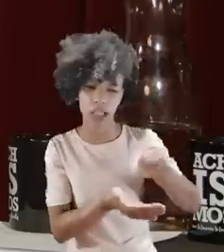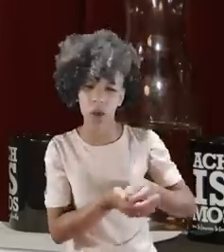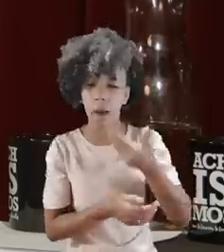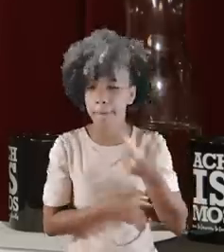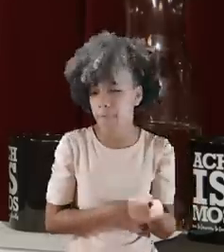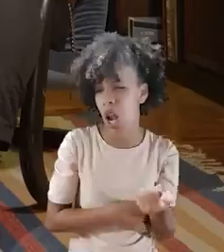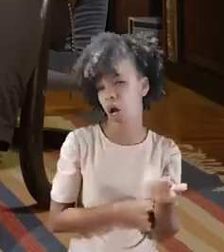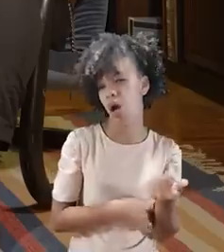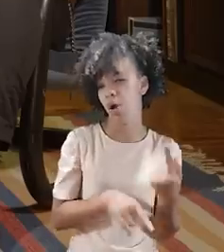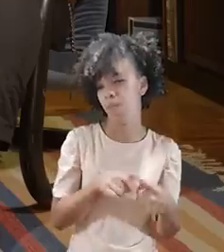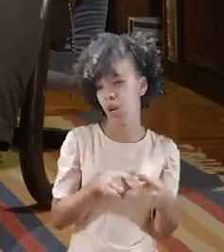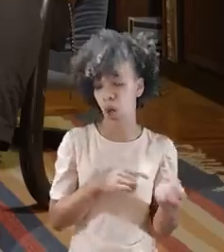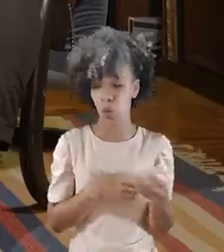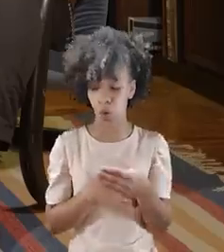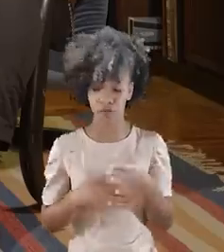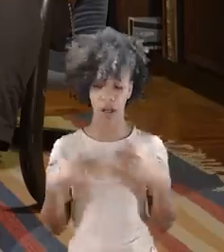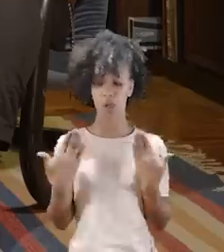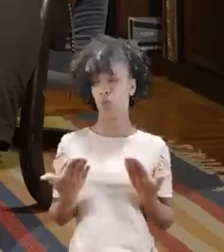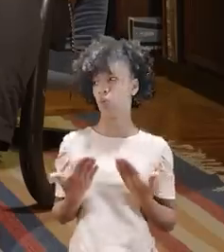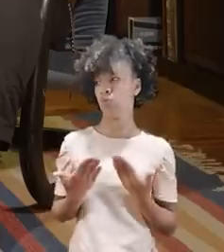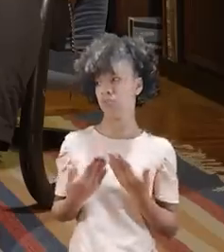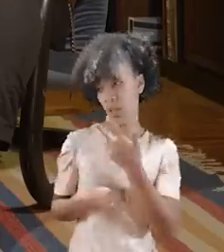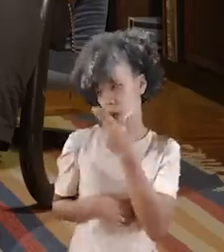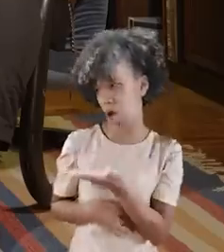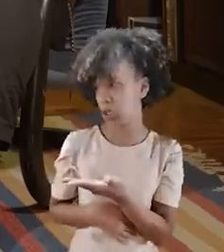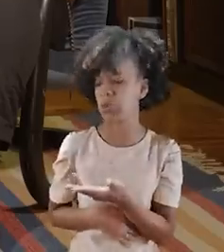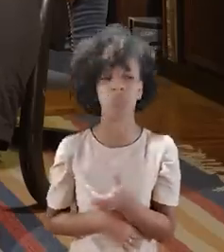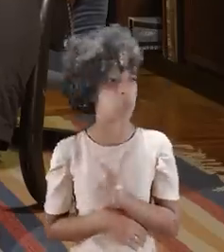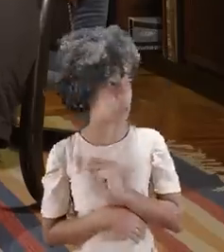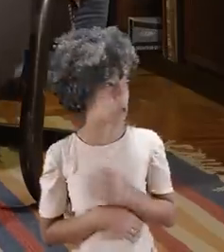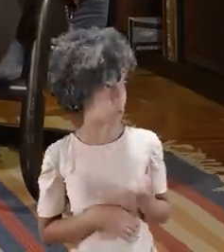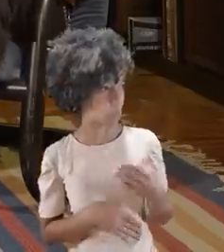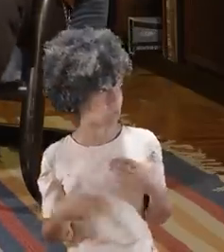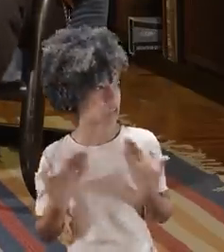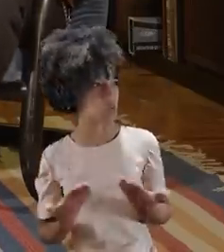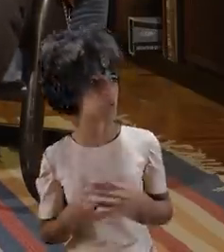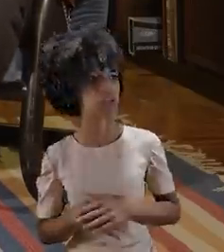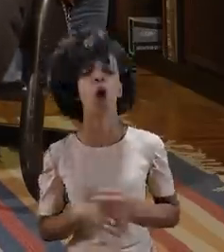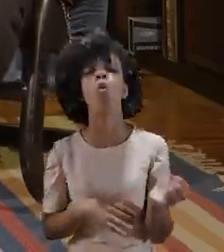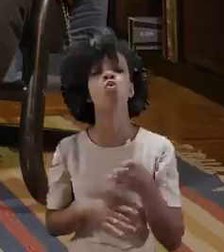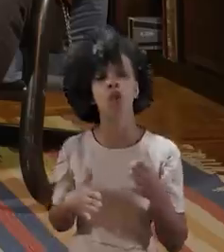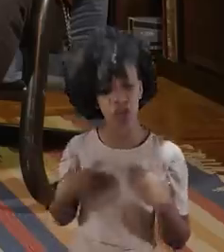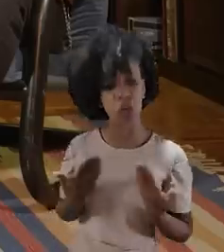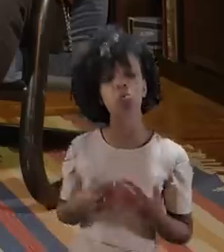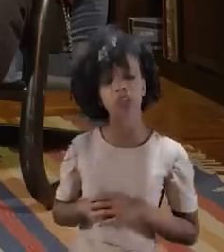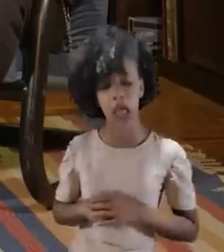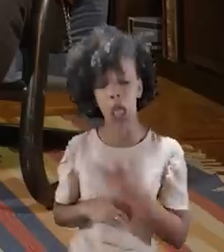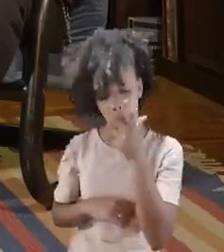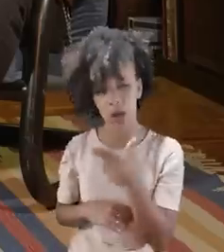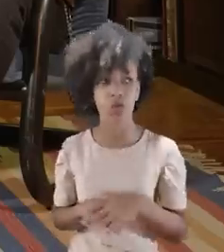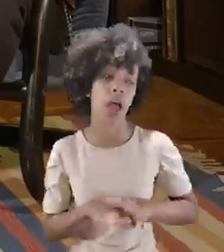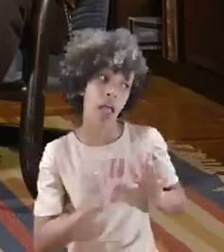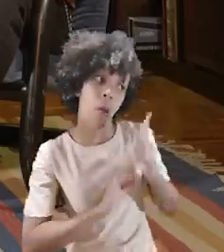é a melhor coisa que tem porque o novo assusta eu acho eu acho custa eu achei